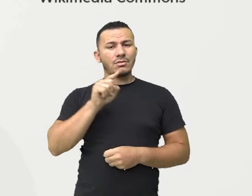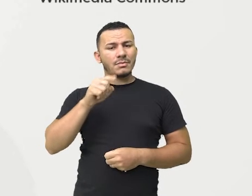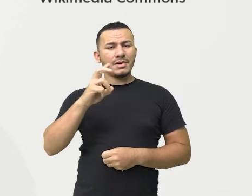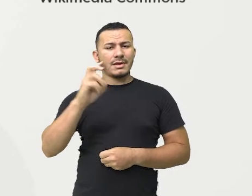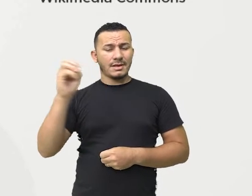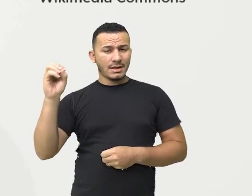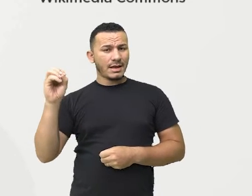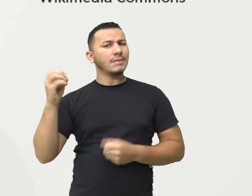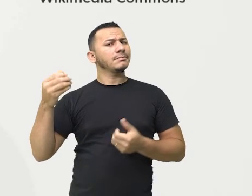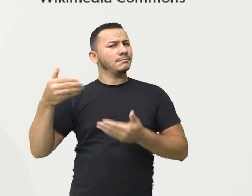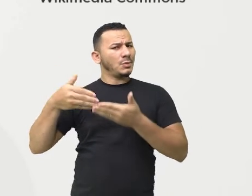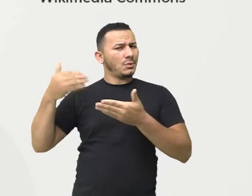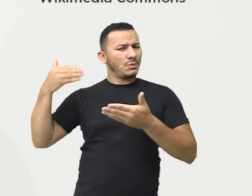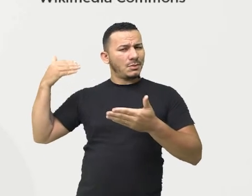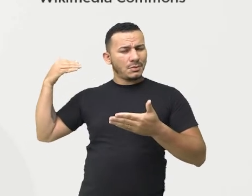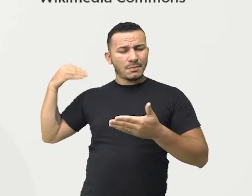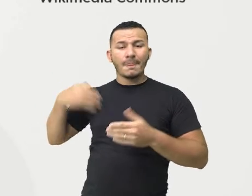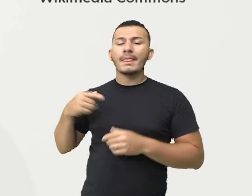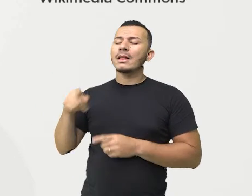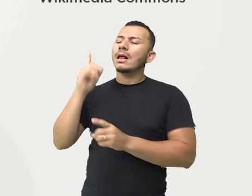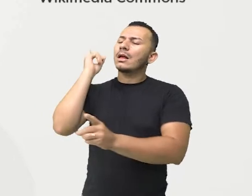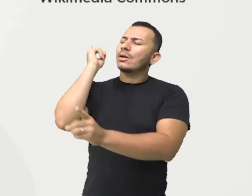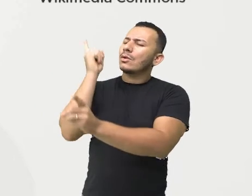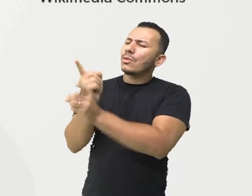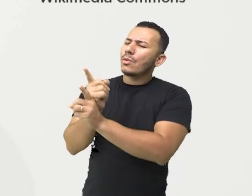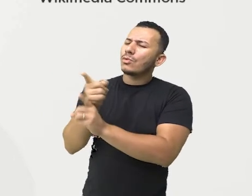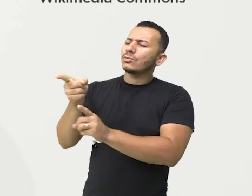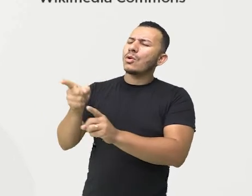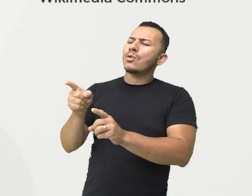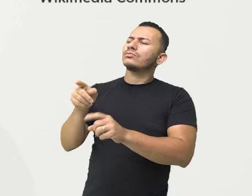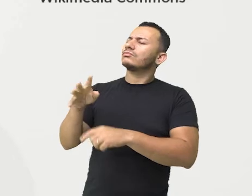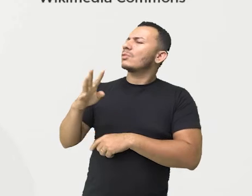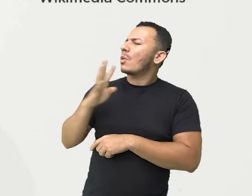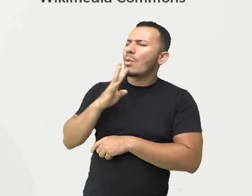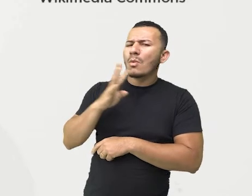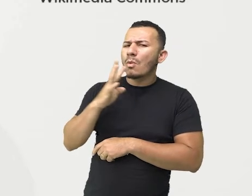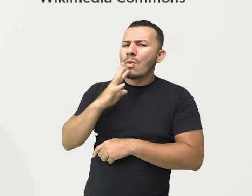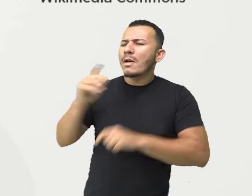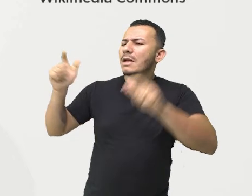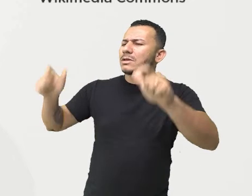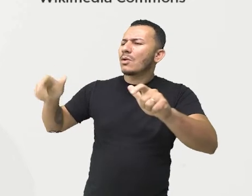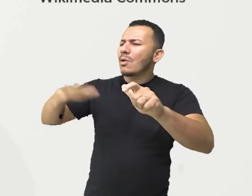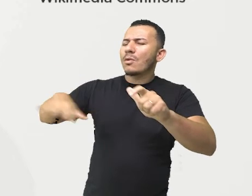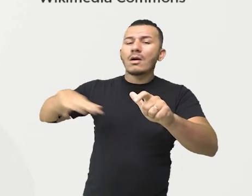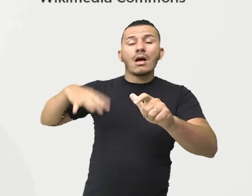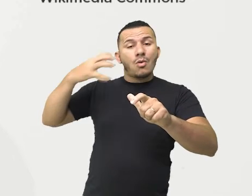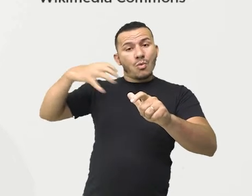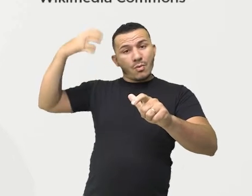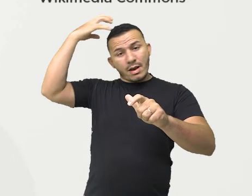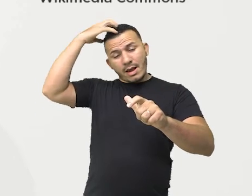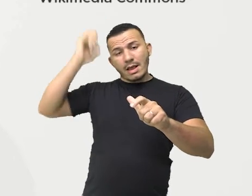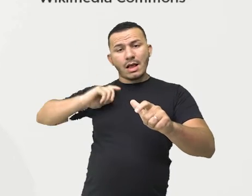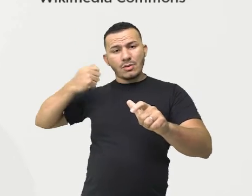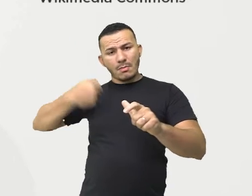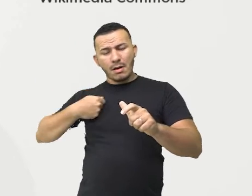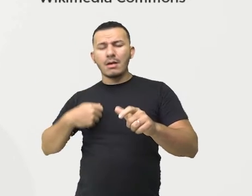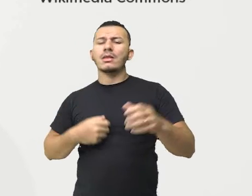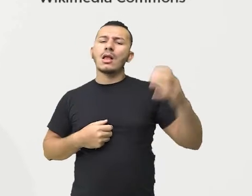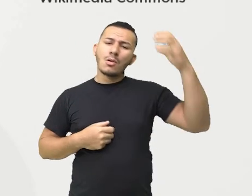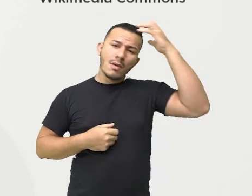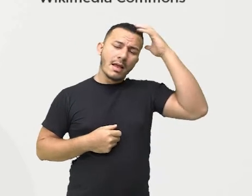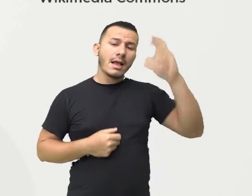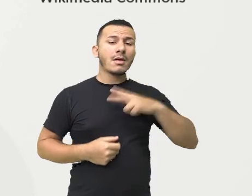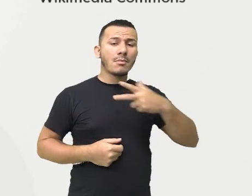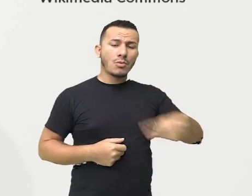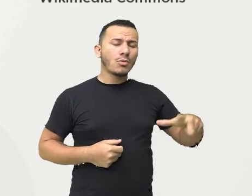tá? Ter chegado a um local completamente desconhecido pelos reinos da Espanha e de Portugal, ou